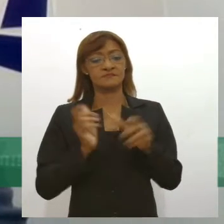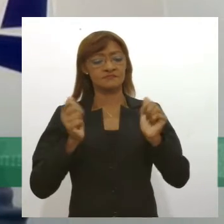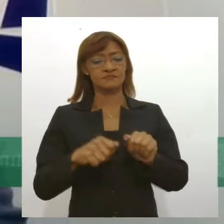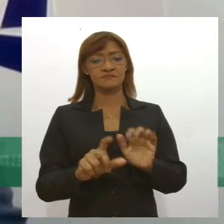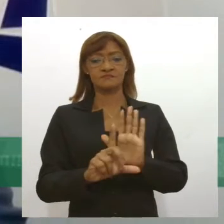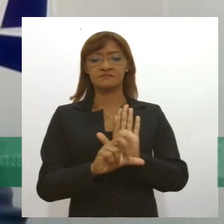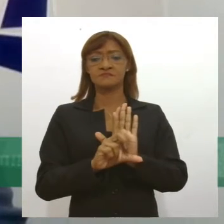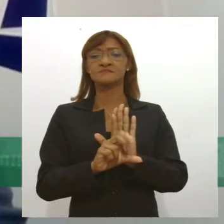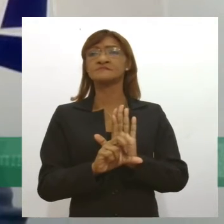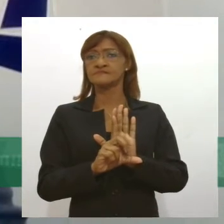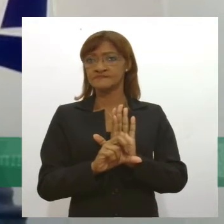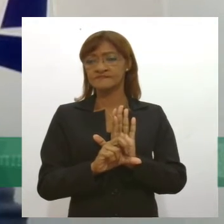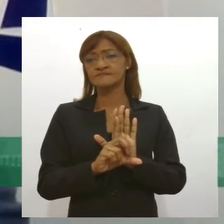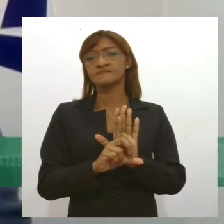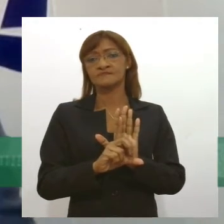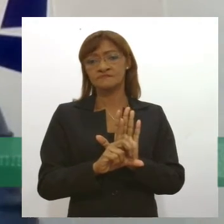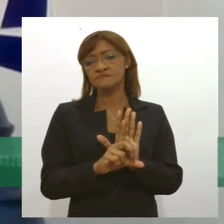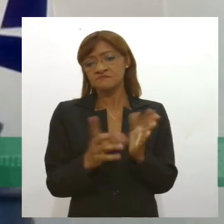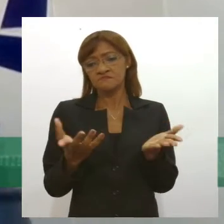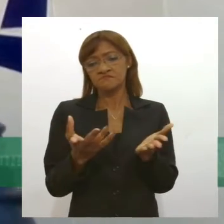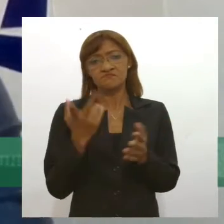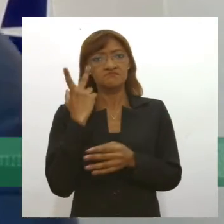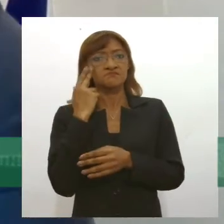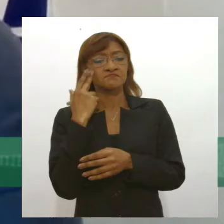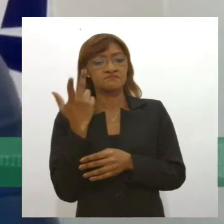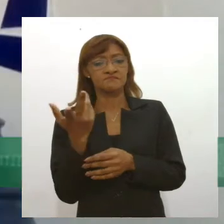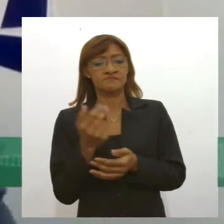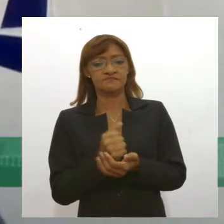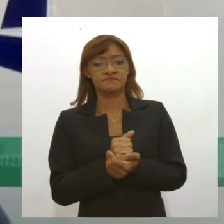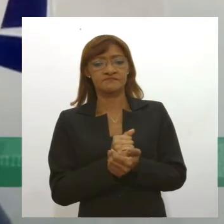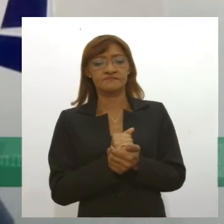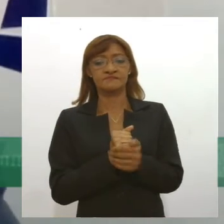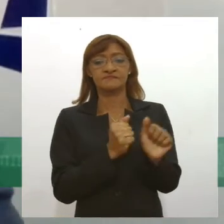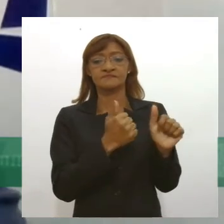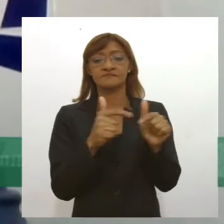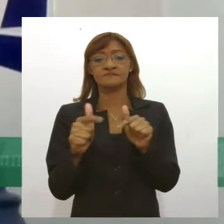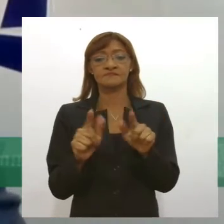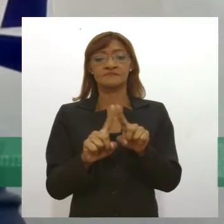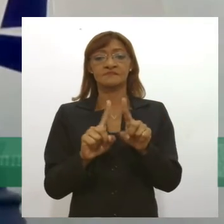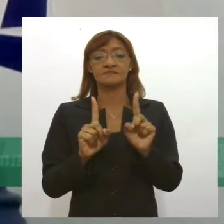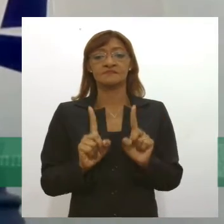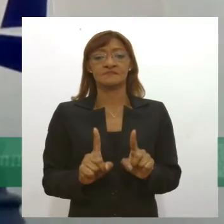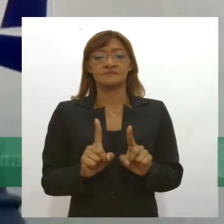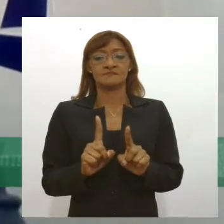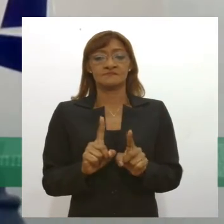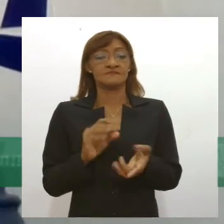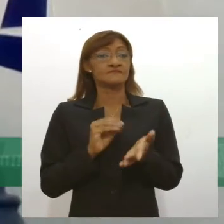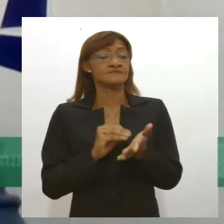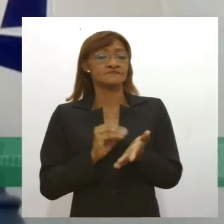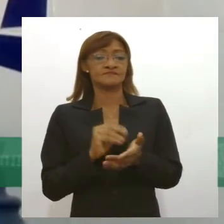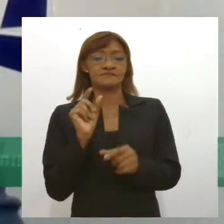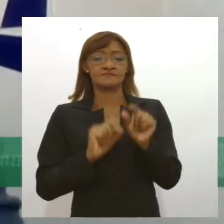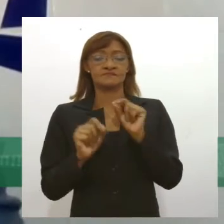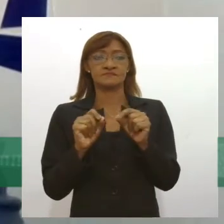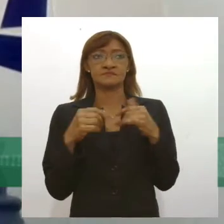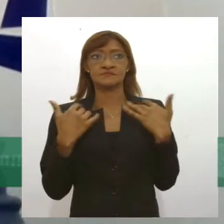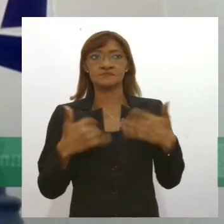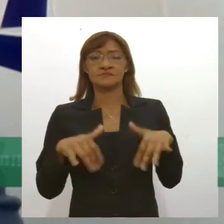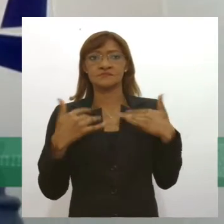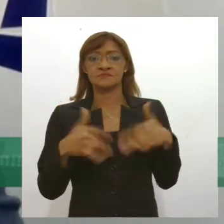uma prática normal, de mercado. E aí a ausência disso gera uma insegurança,